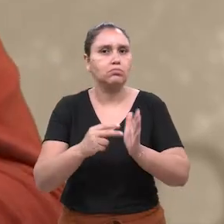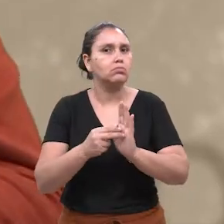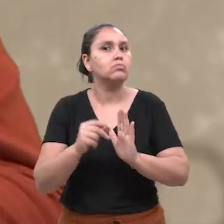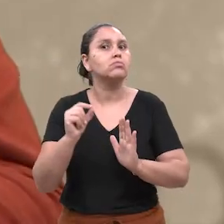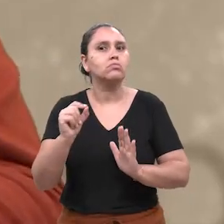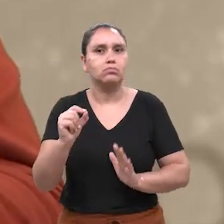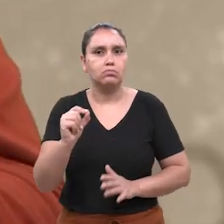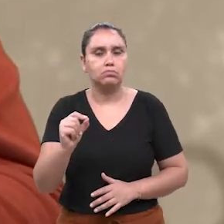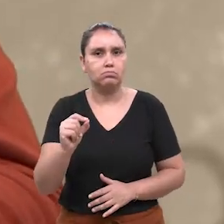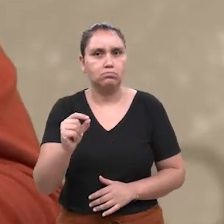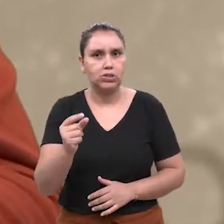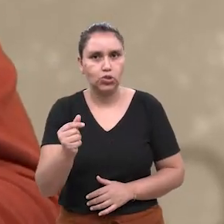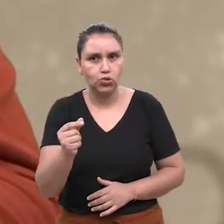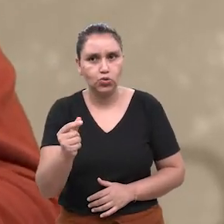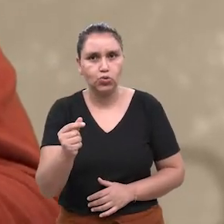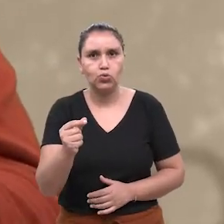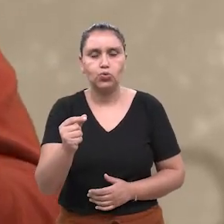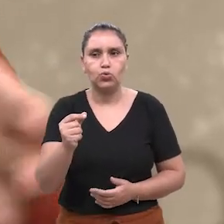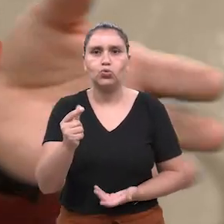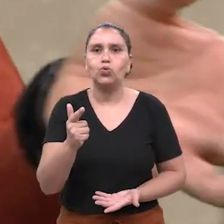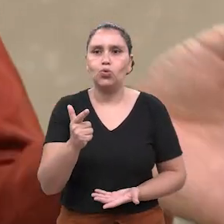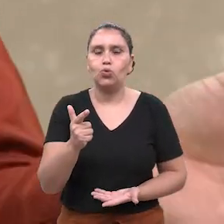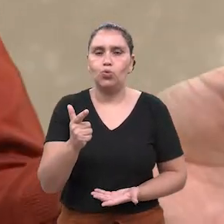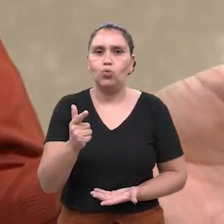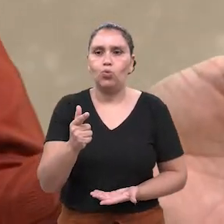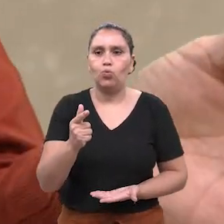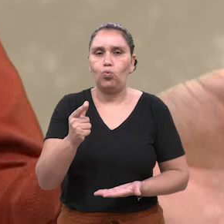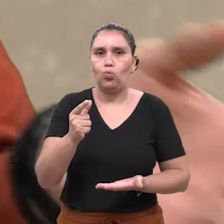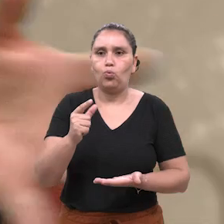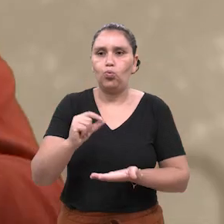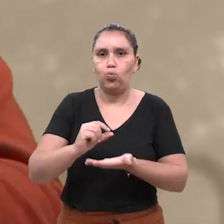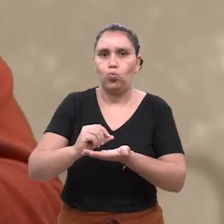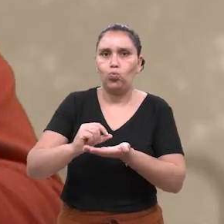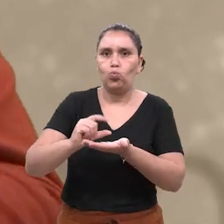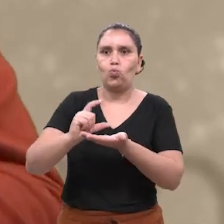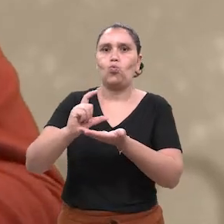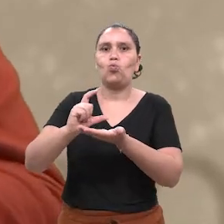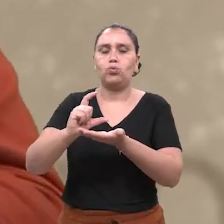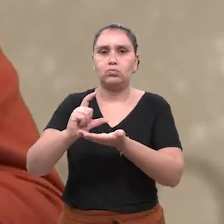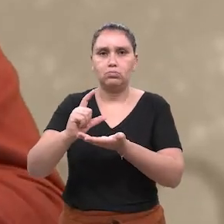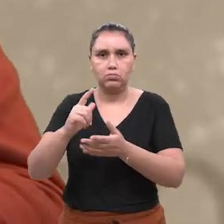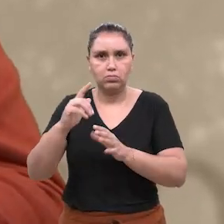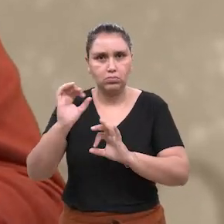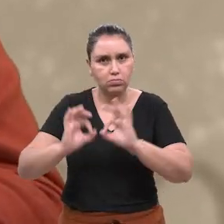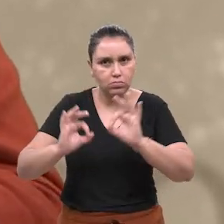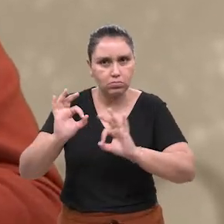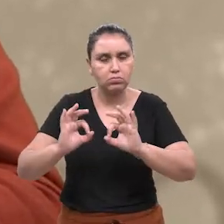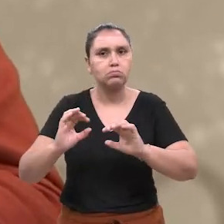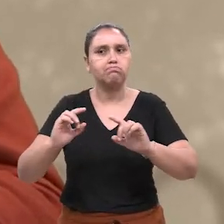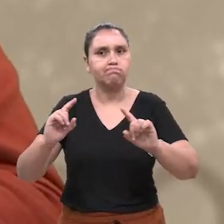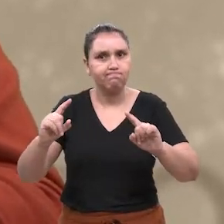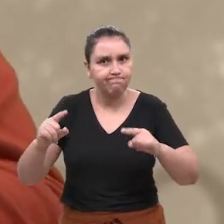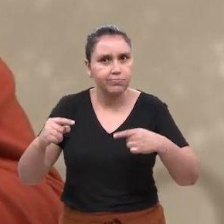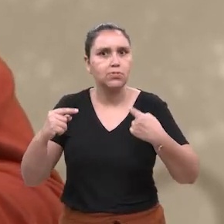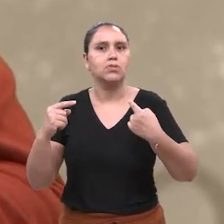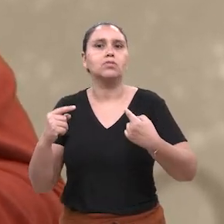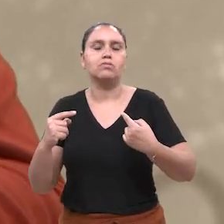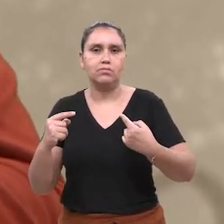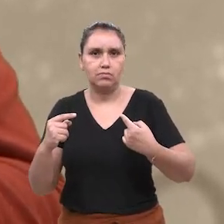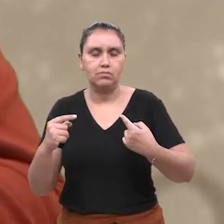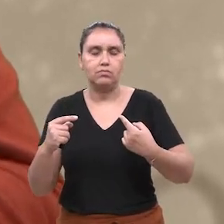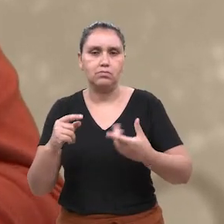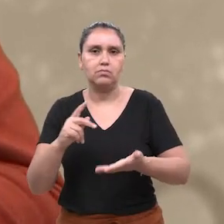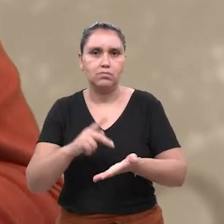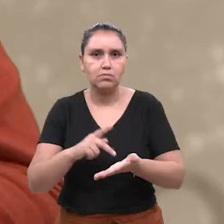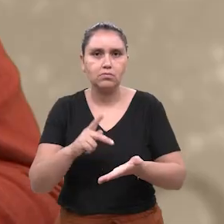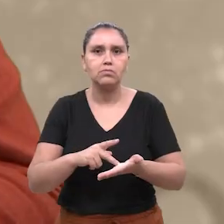fazer gestão de um orçamento de muitos municípios pequenos da região do Alto Uruguai. Então, isso é desafiador